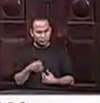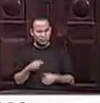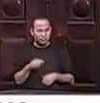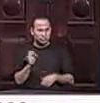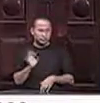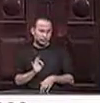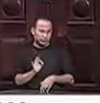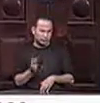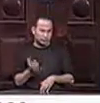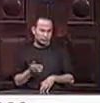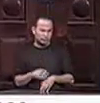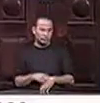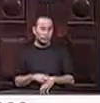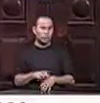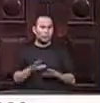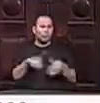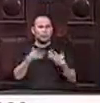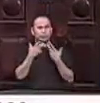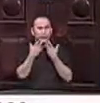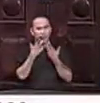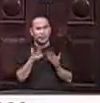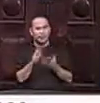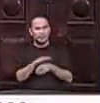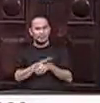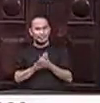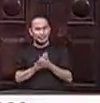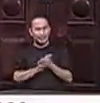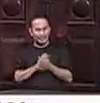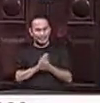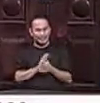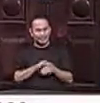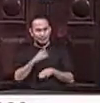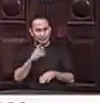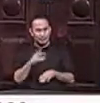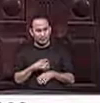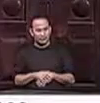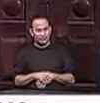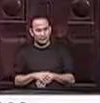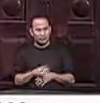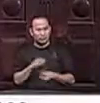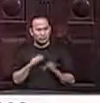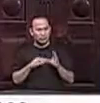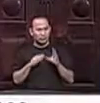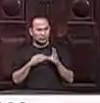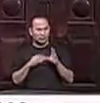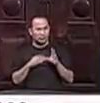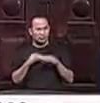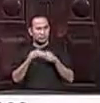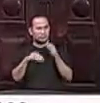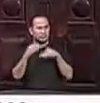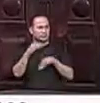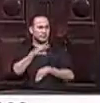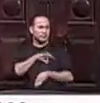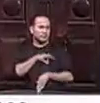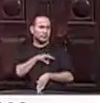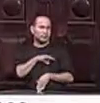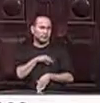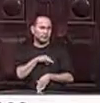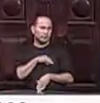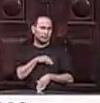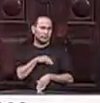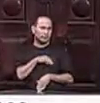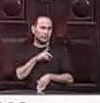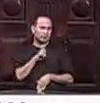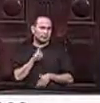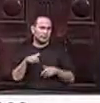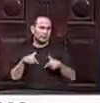aumentou. Quando foi para dizer que ninguém mais pode fazer concurso, que não pode ter aumento de salário de ninguém, ou seja, isso